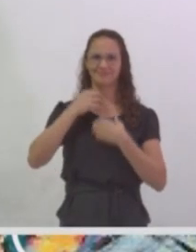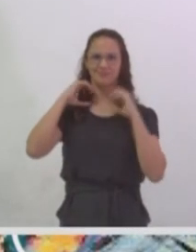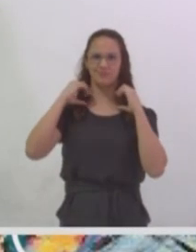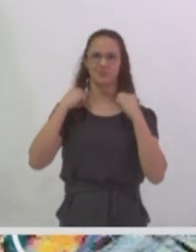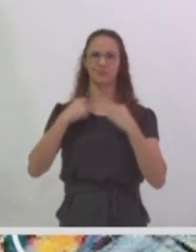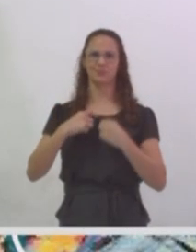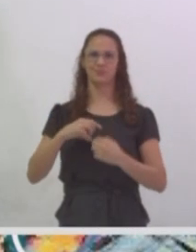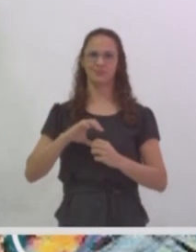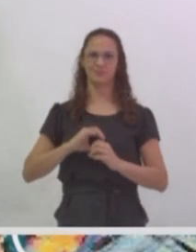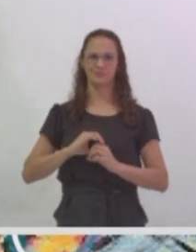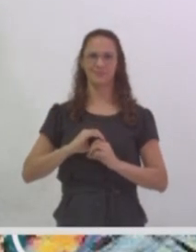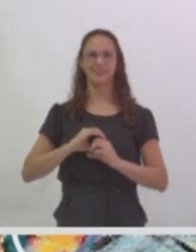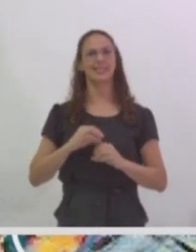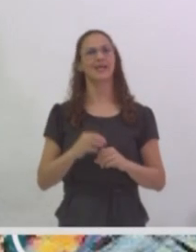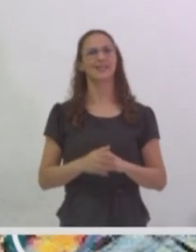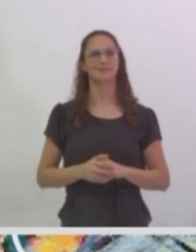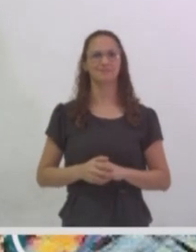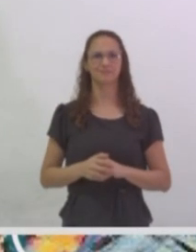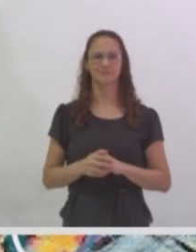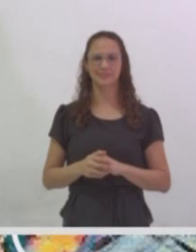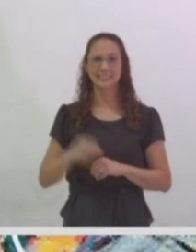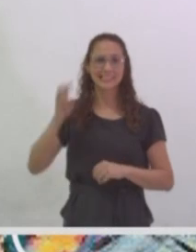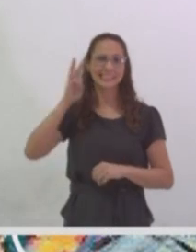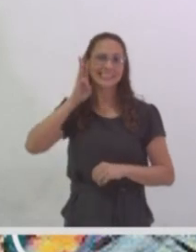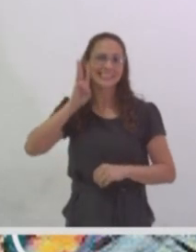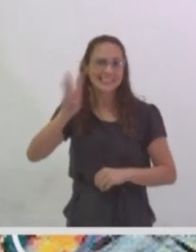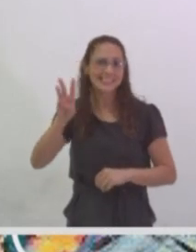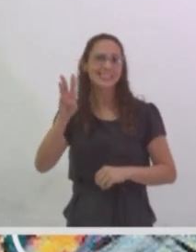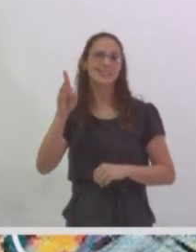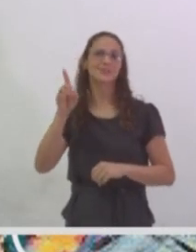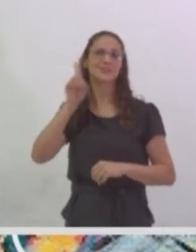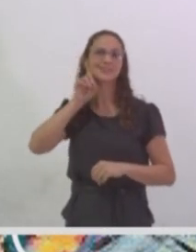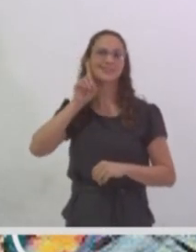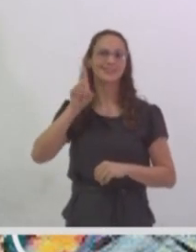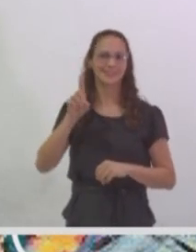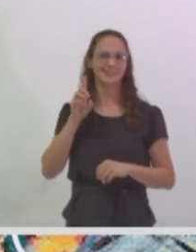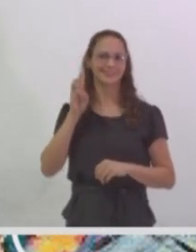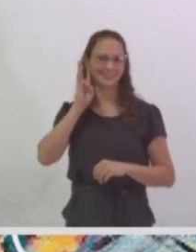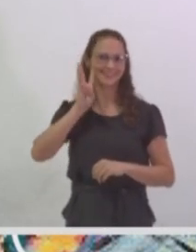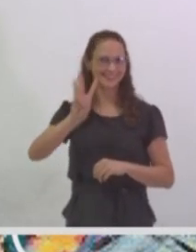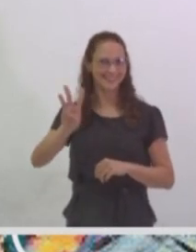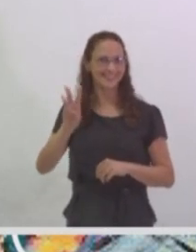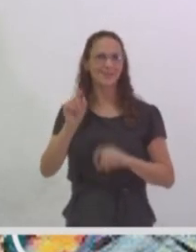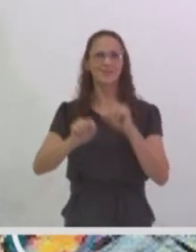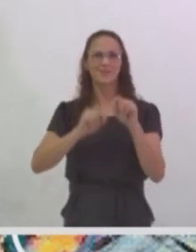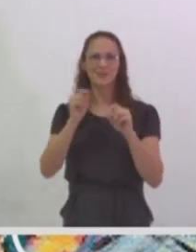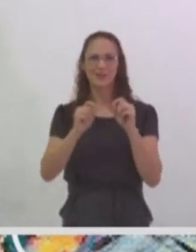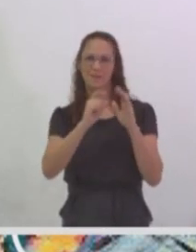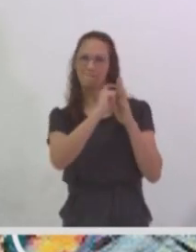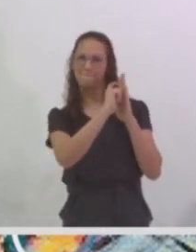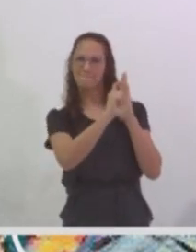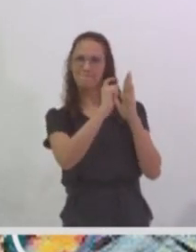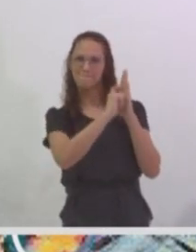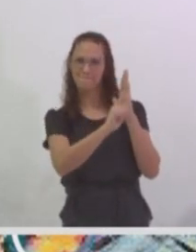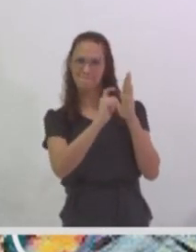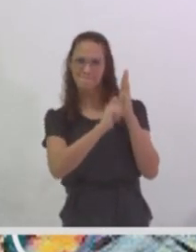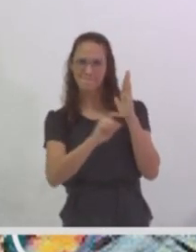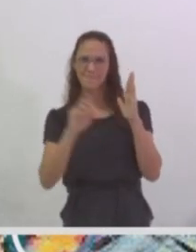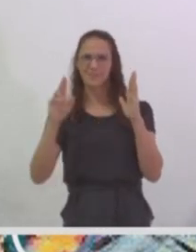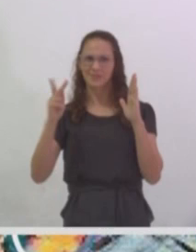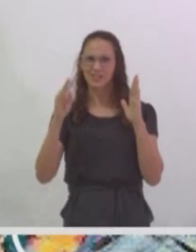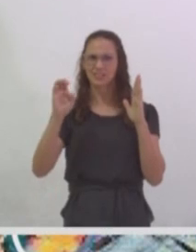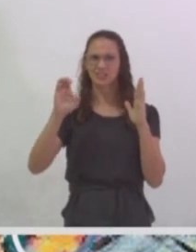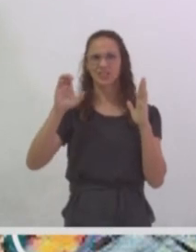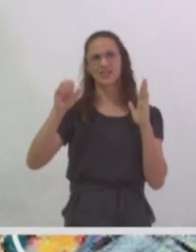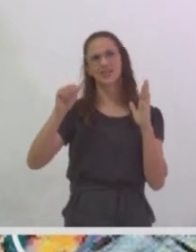dia, Heitor juntou chácara, chuvisco, chapéu,